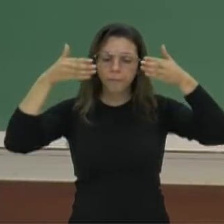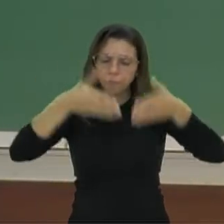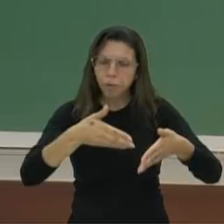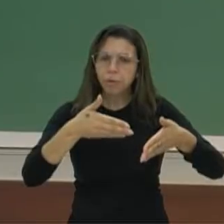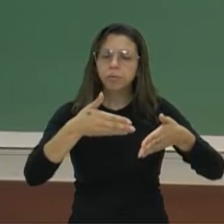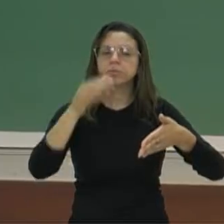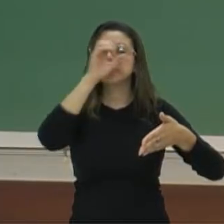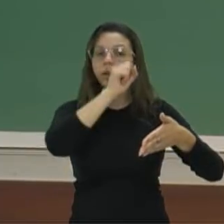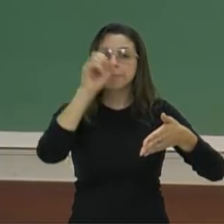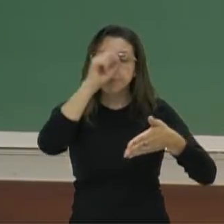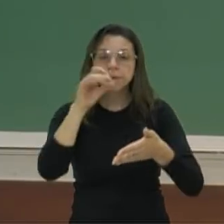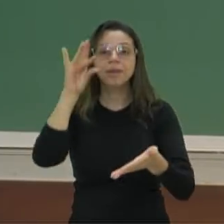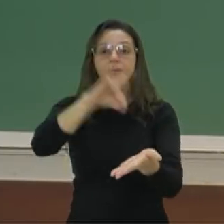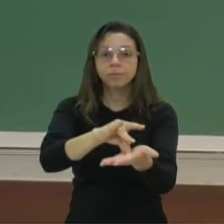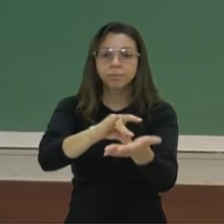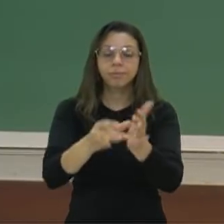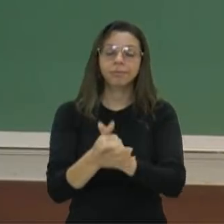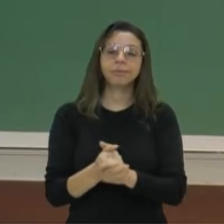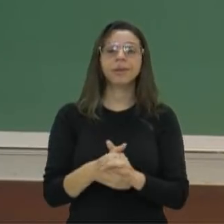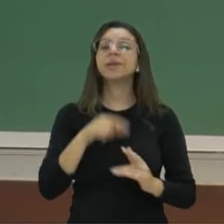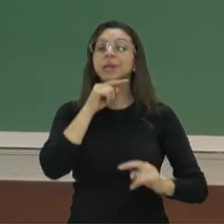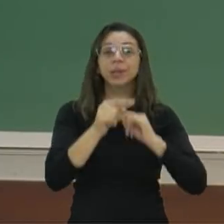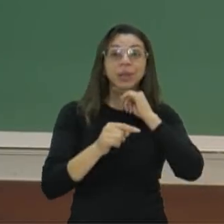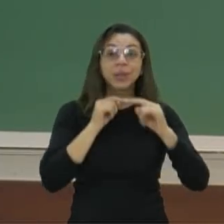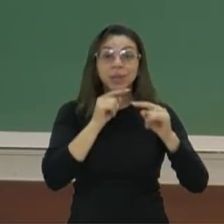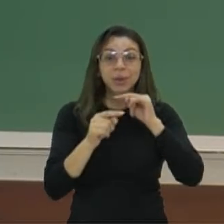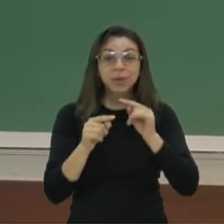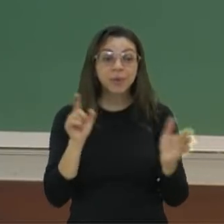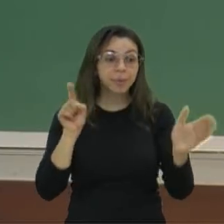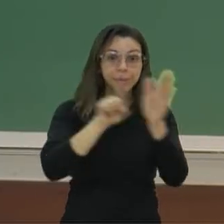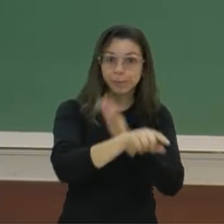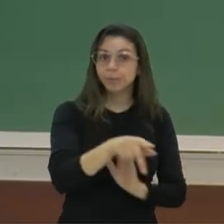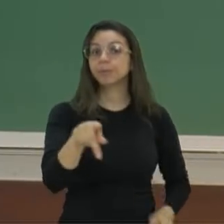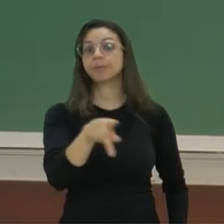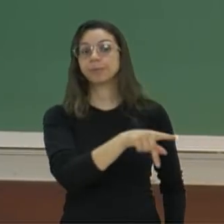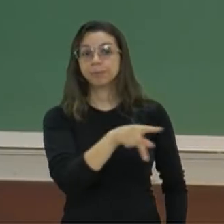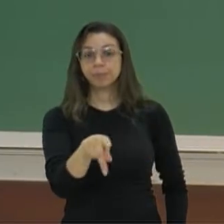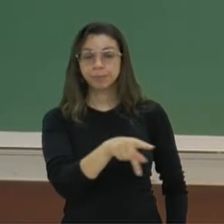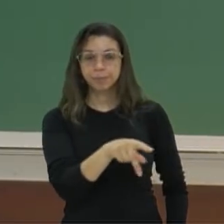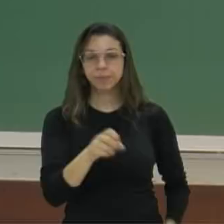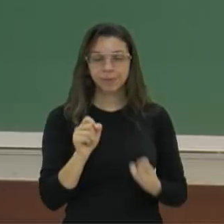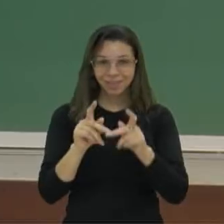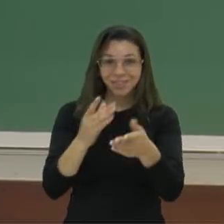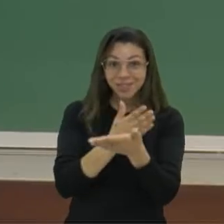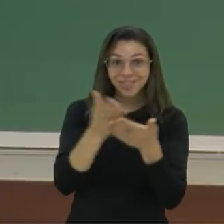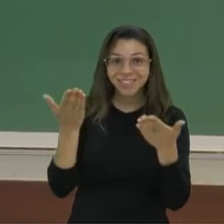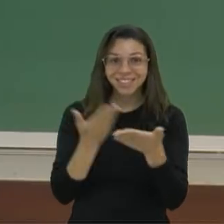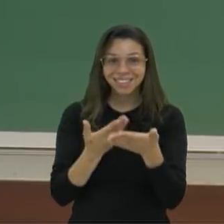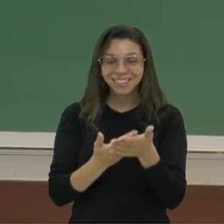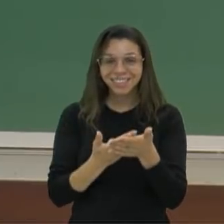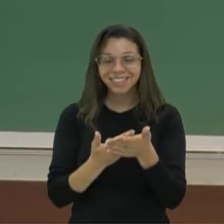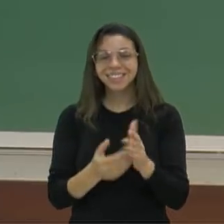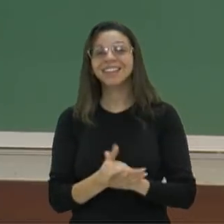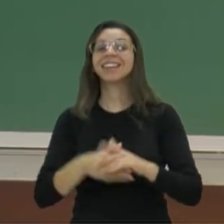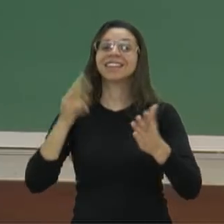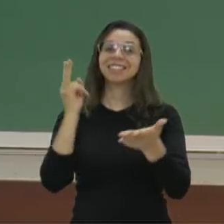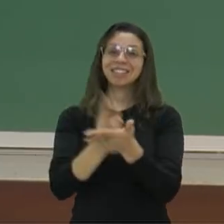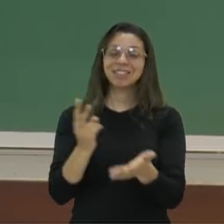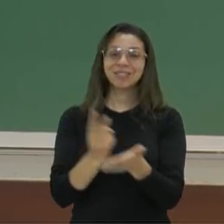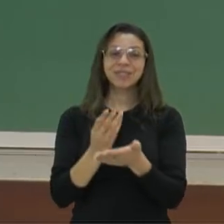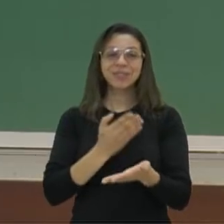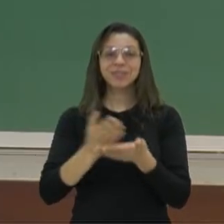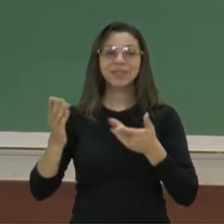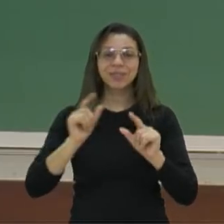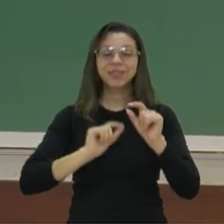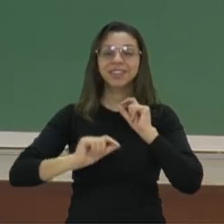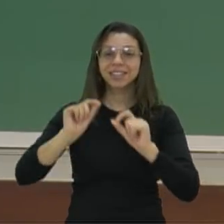você aprenda. E se você tiver alguma dúvida, entre em contato com o seu professor. Vamos começar a nossa aula? E a gente sempre começa com